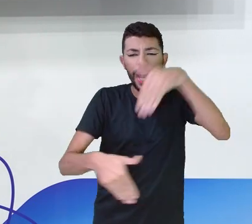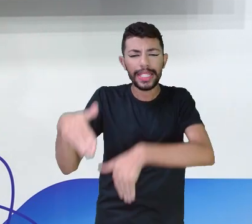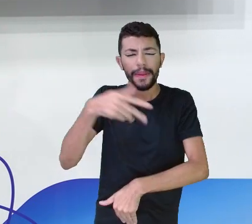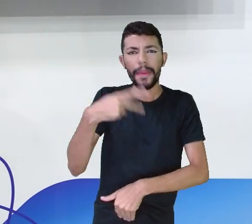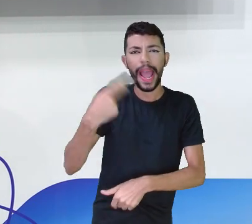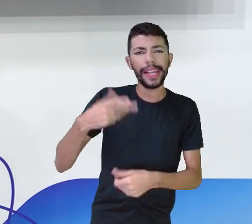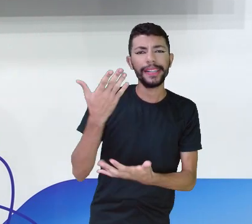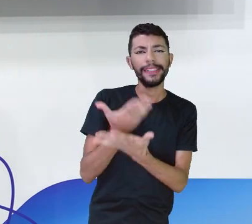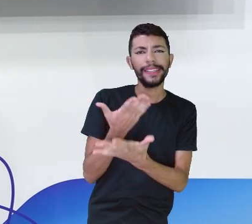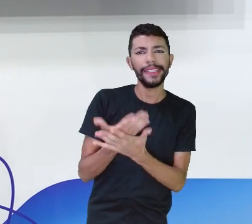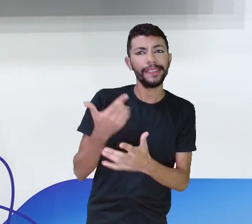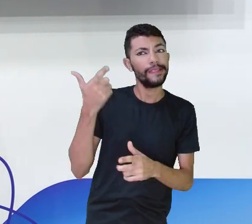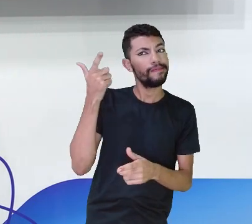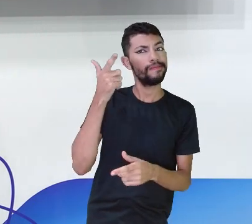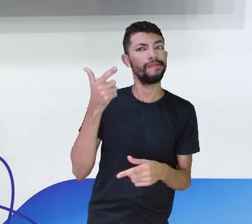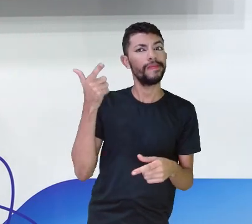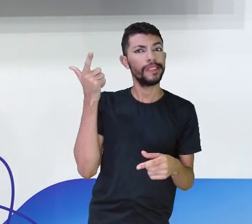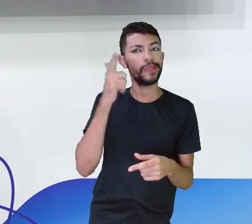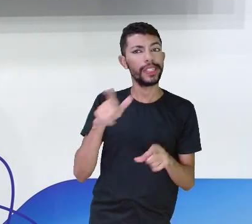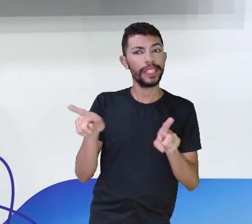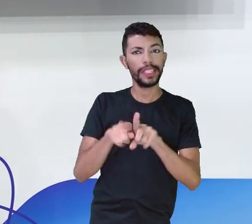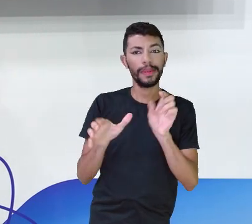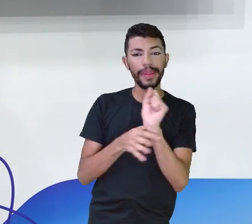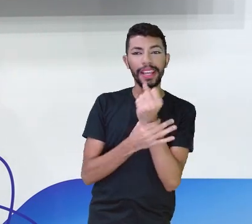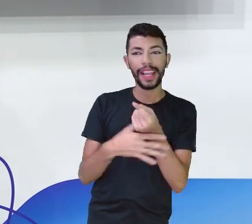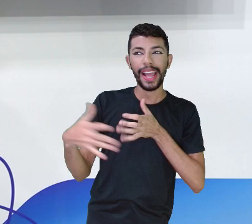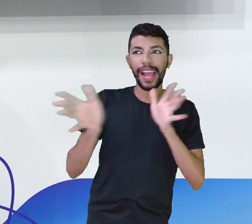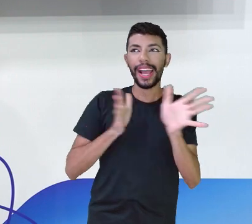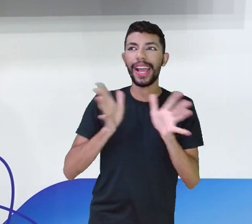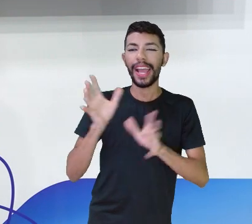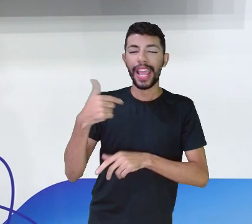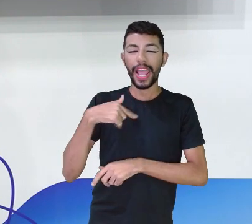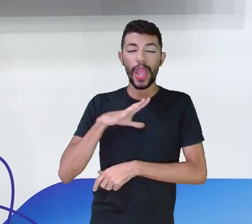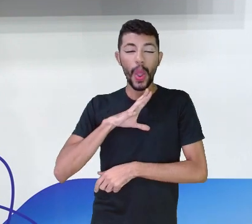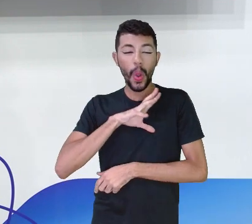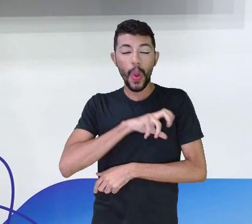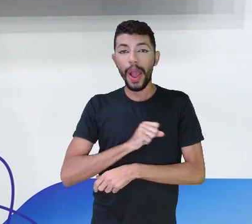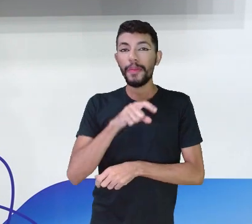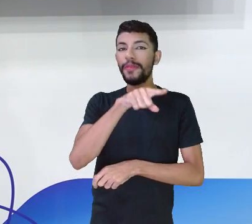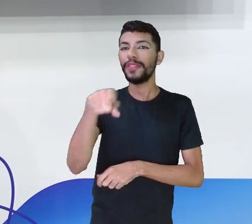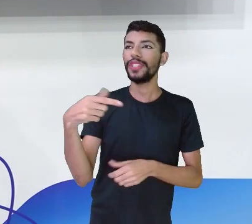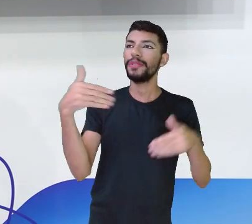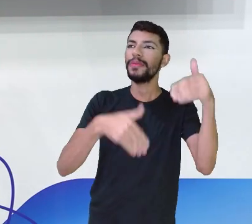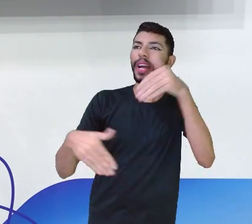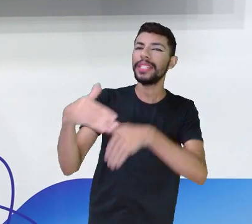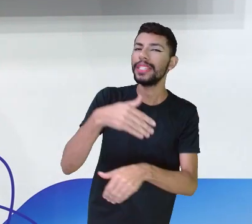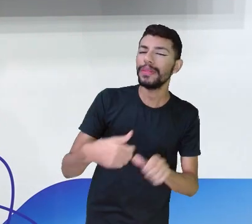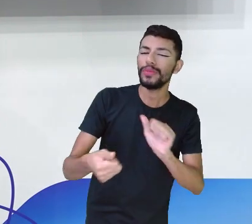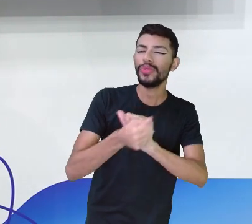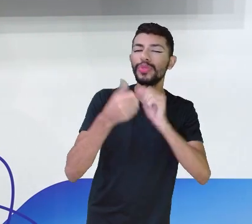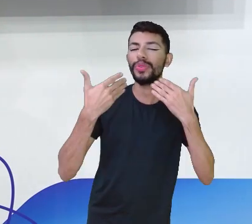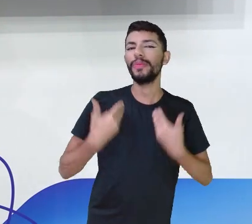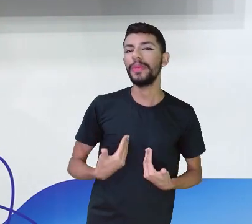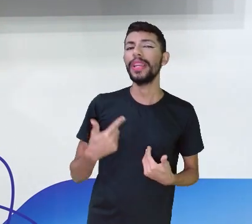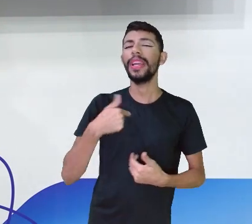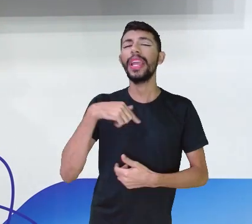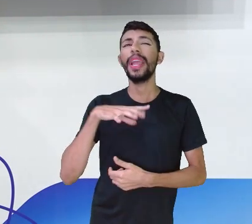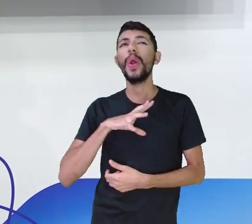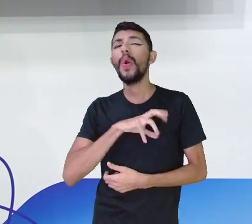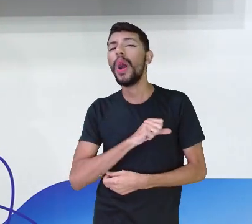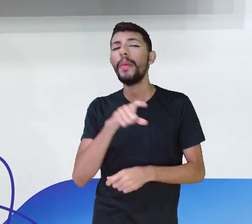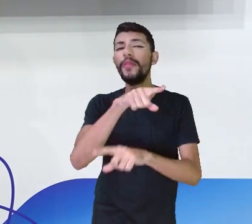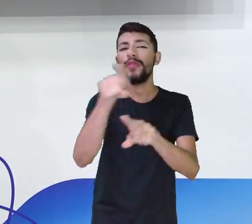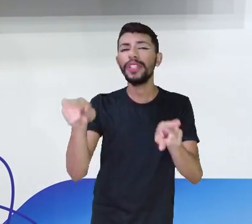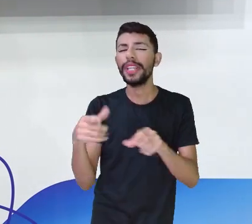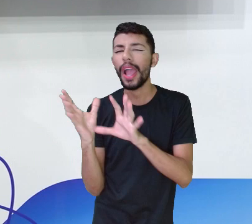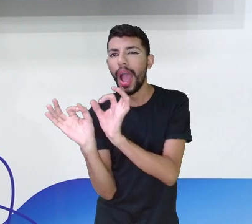para garantir a acessibilidade. Eu amo quando vocês participam comigo, eu amo quando vocês acompanham